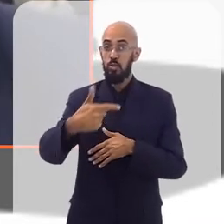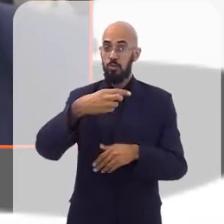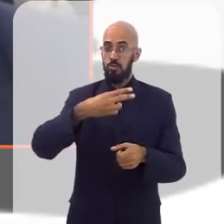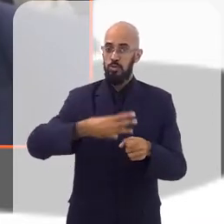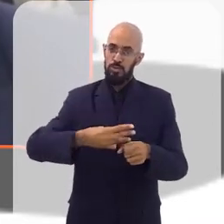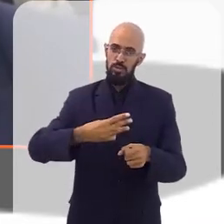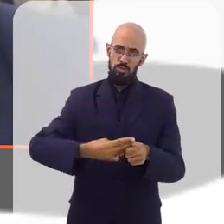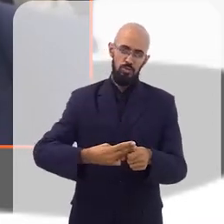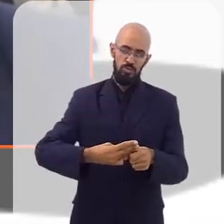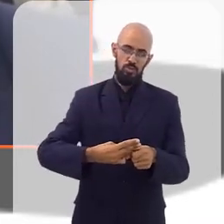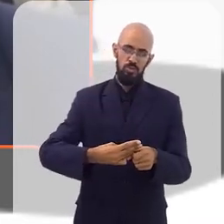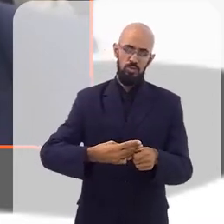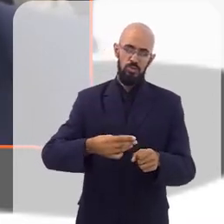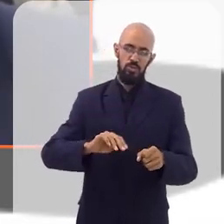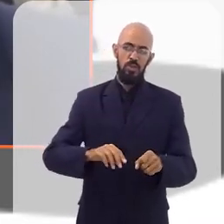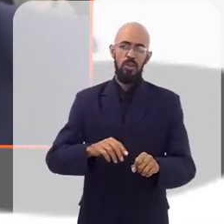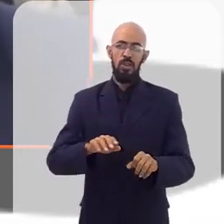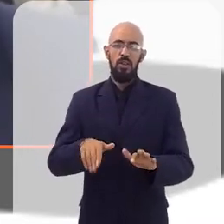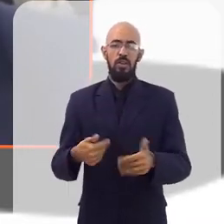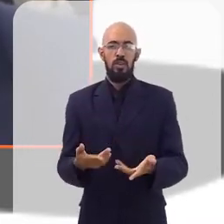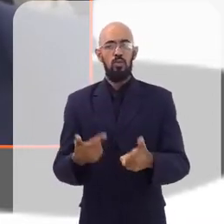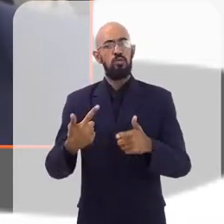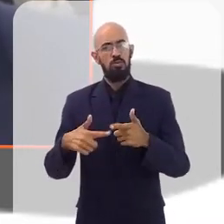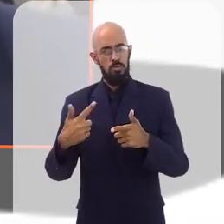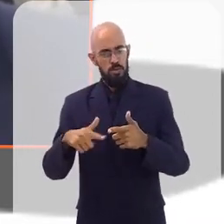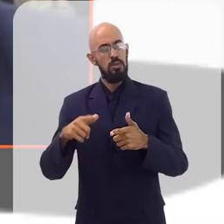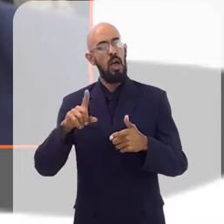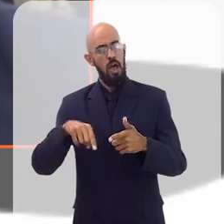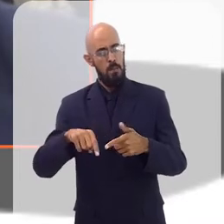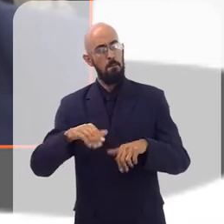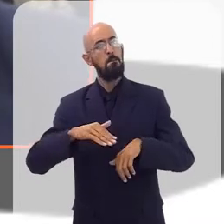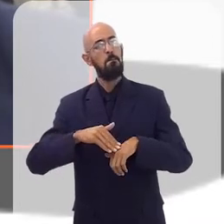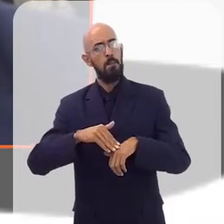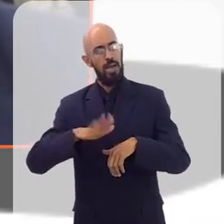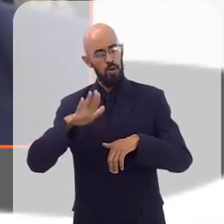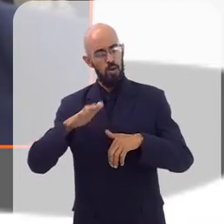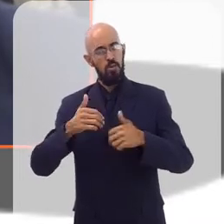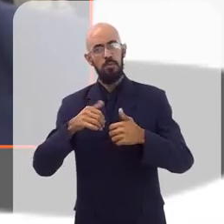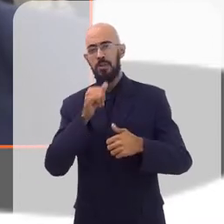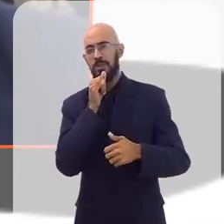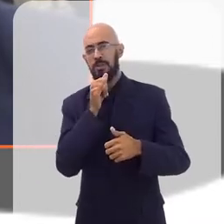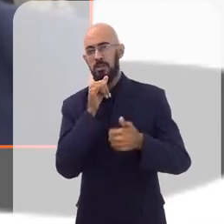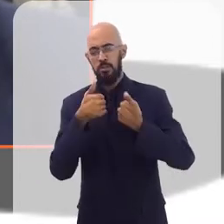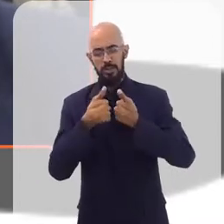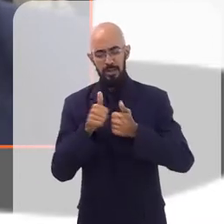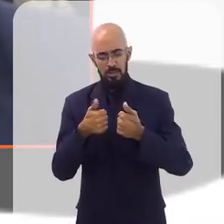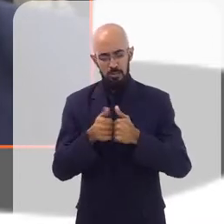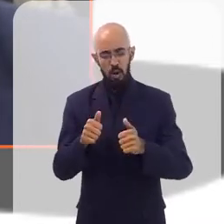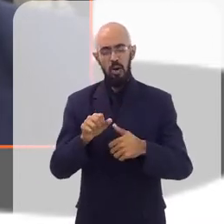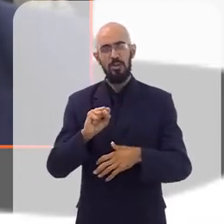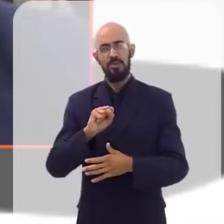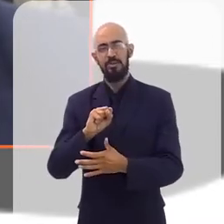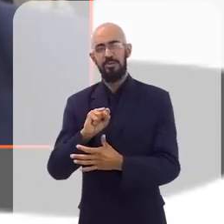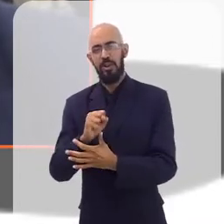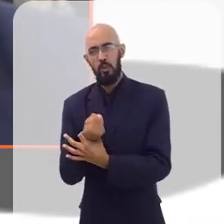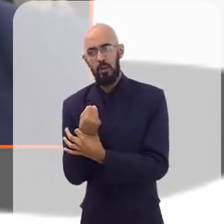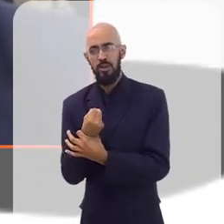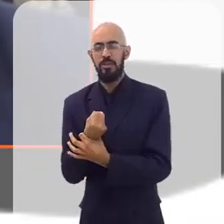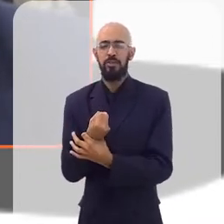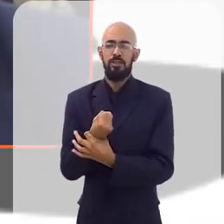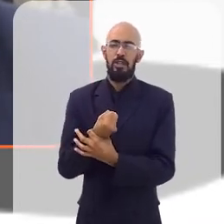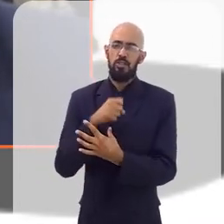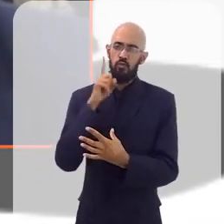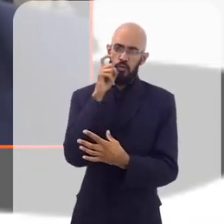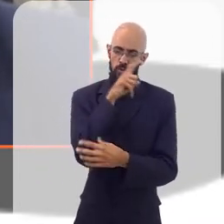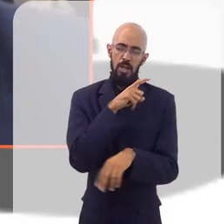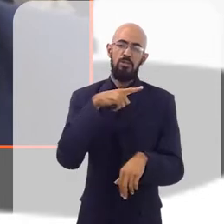seja os problemas são bem maiores no tocante ao transporte público segurança enfim